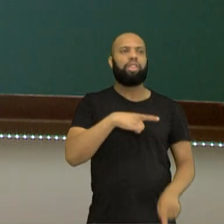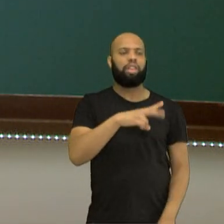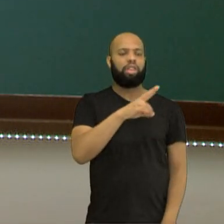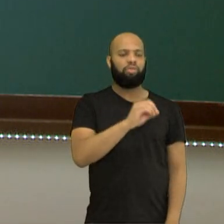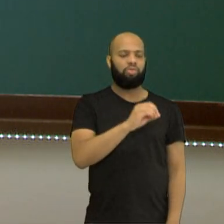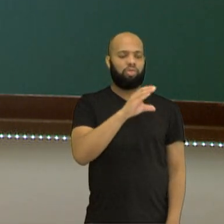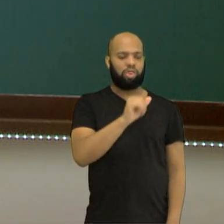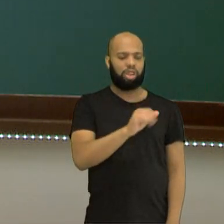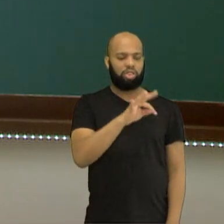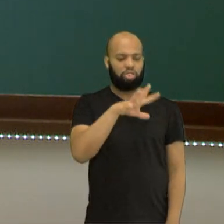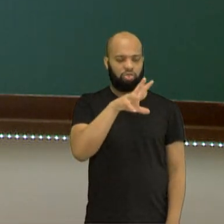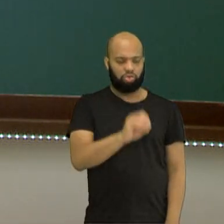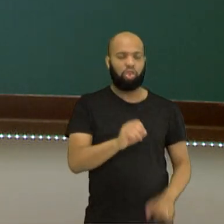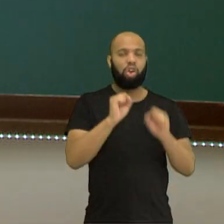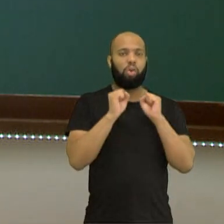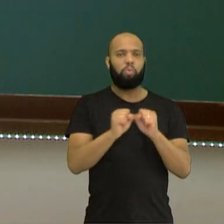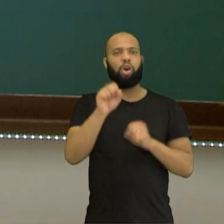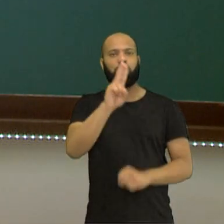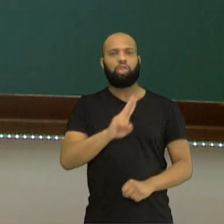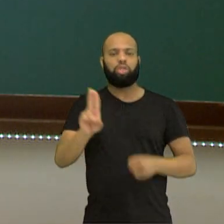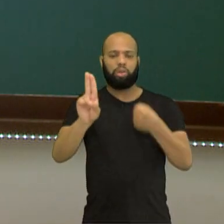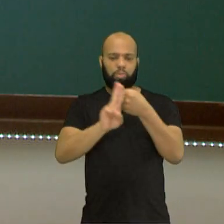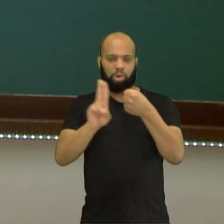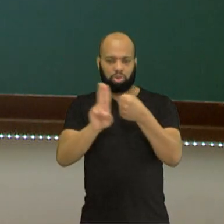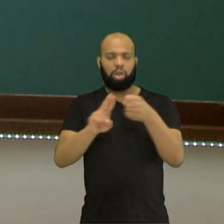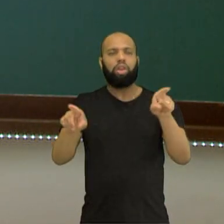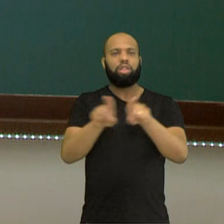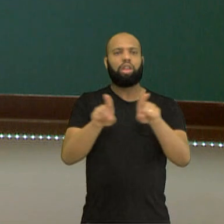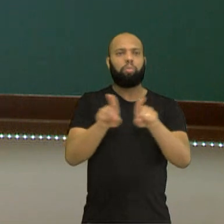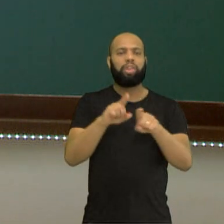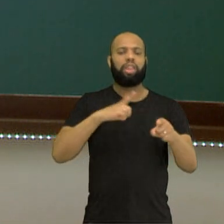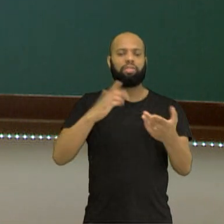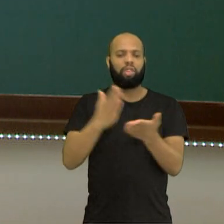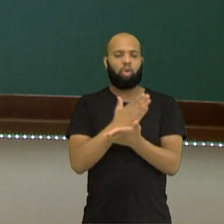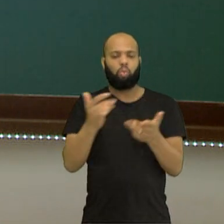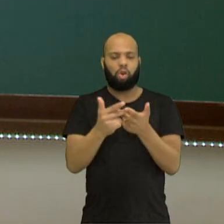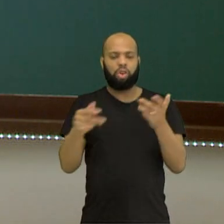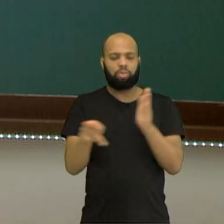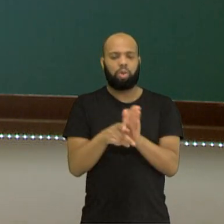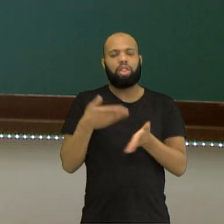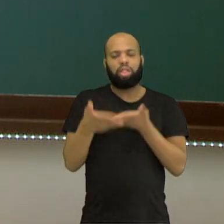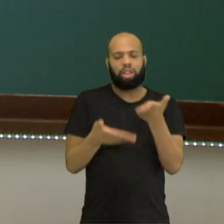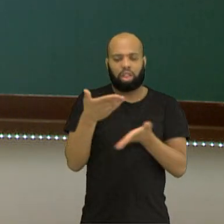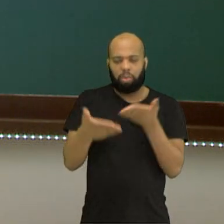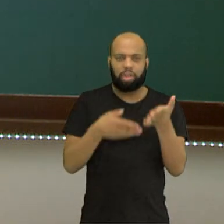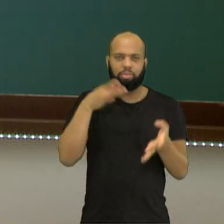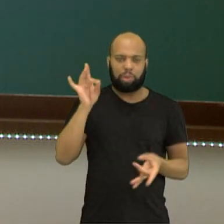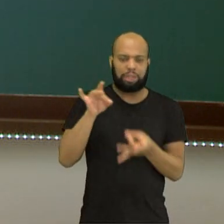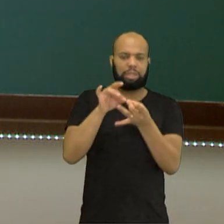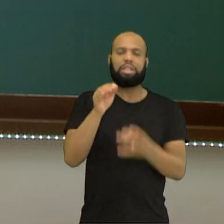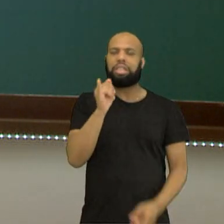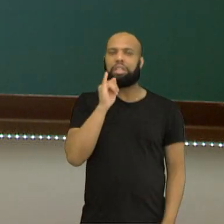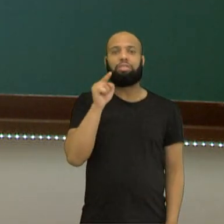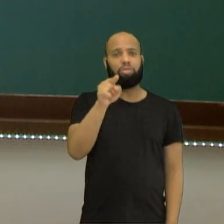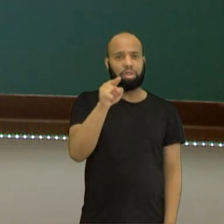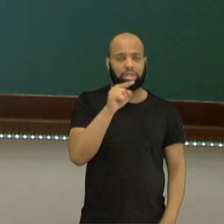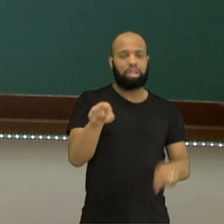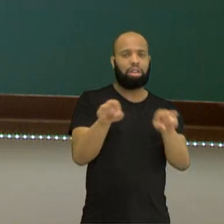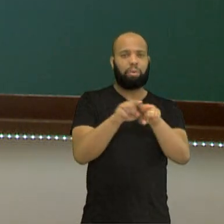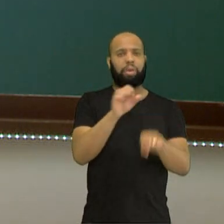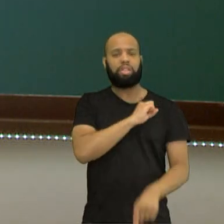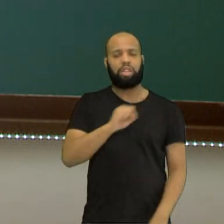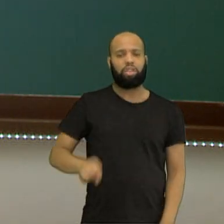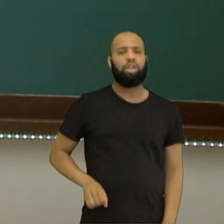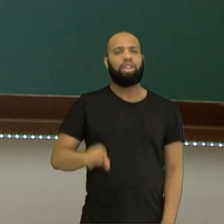tratamento específicos, dependendo do grau de convivência entre os interlocutores, né? Você, vossa senhoria,